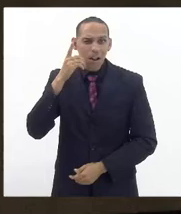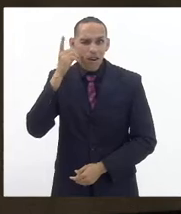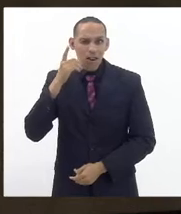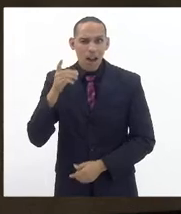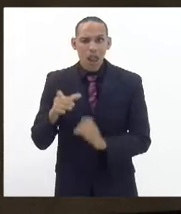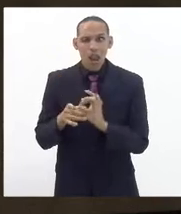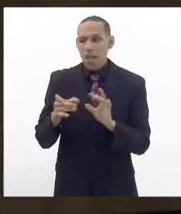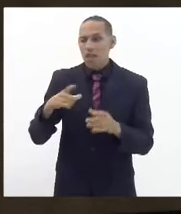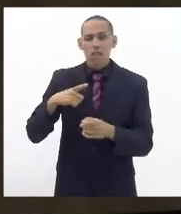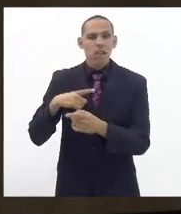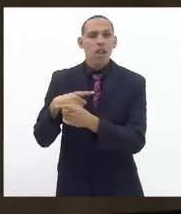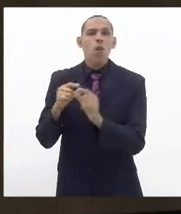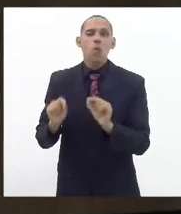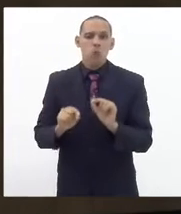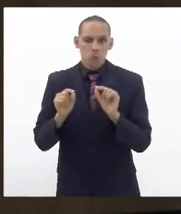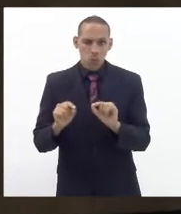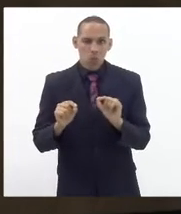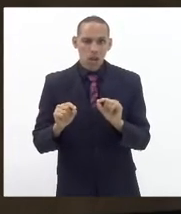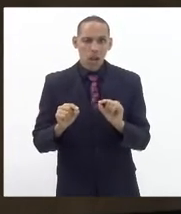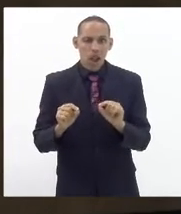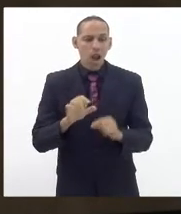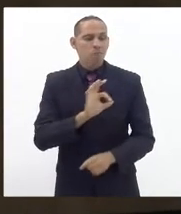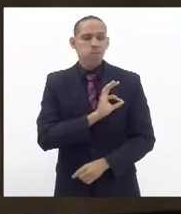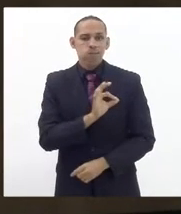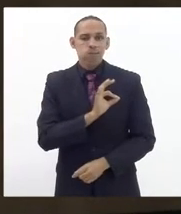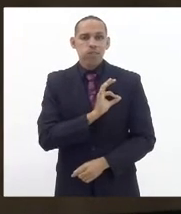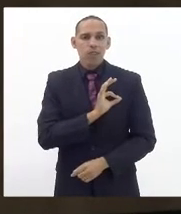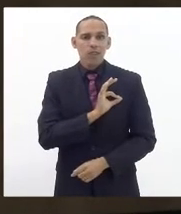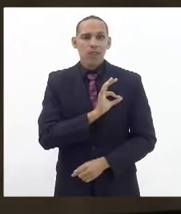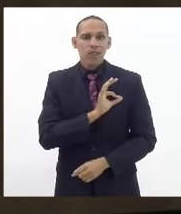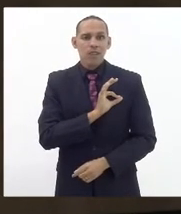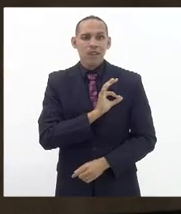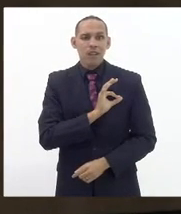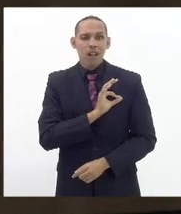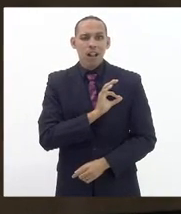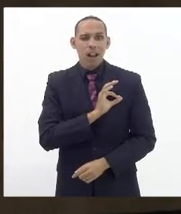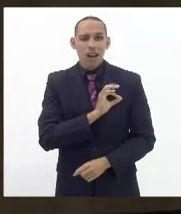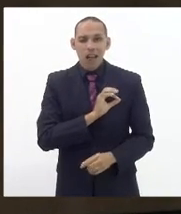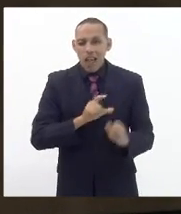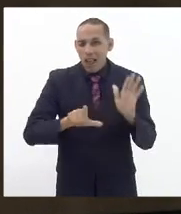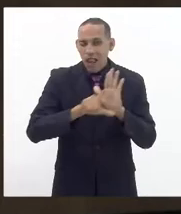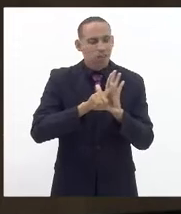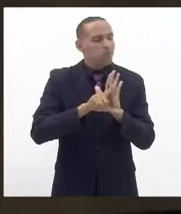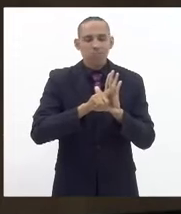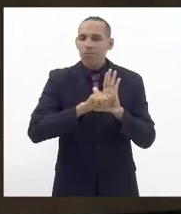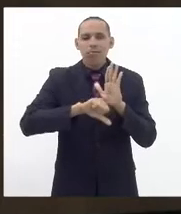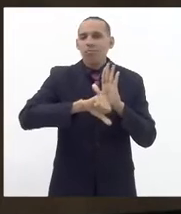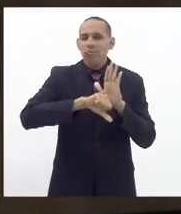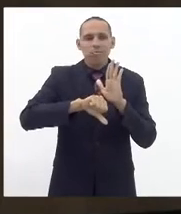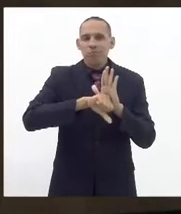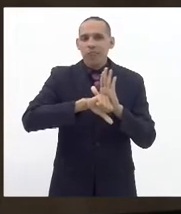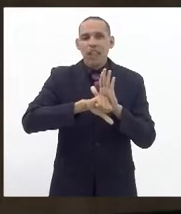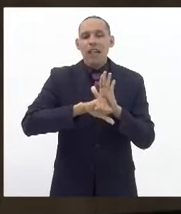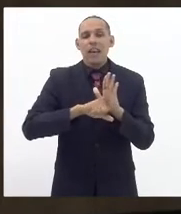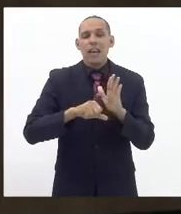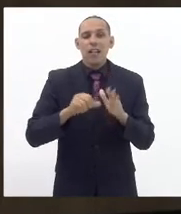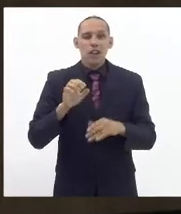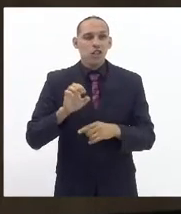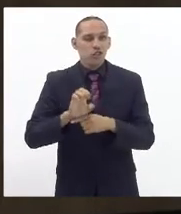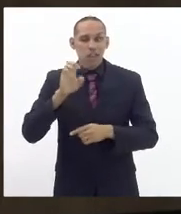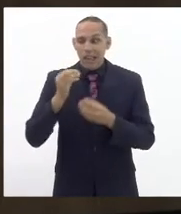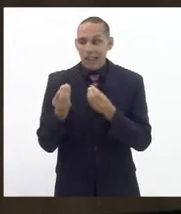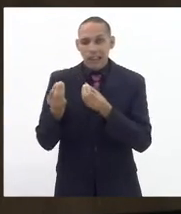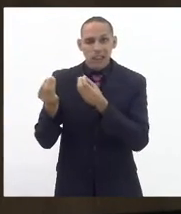dispor força policial ilegalmente cedida pelo Estado, podendo